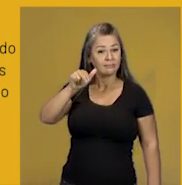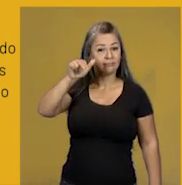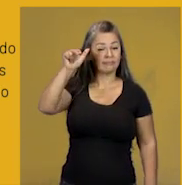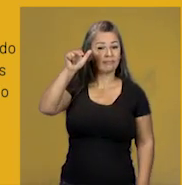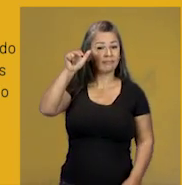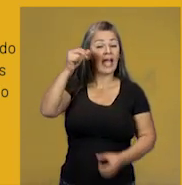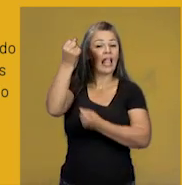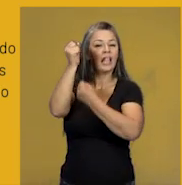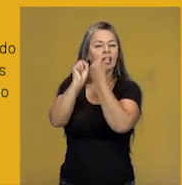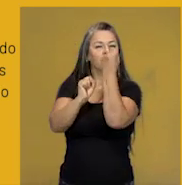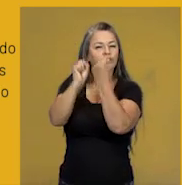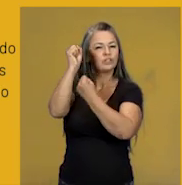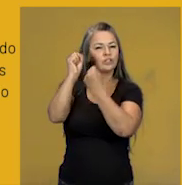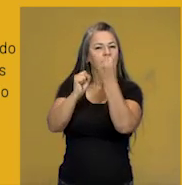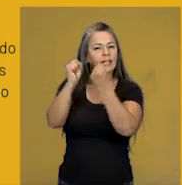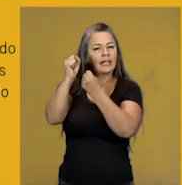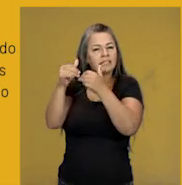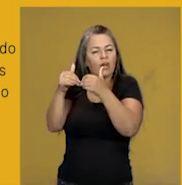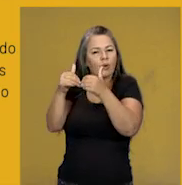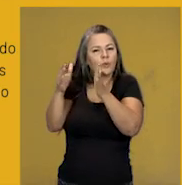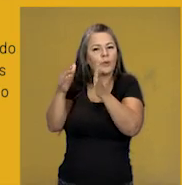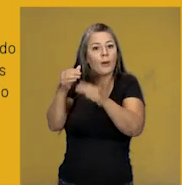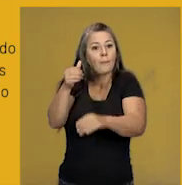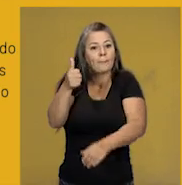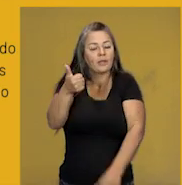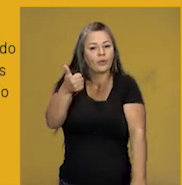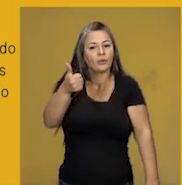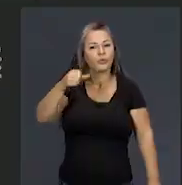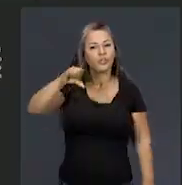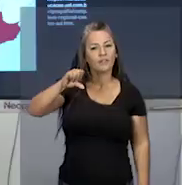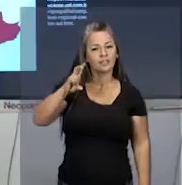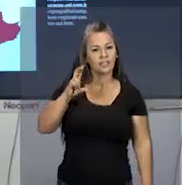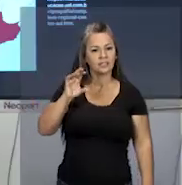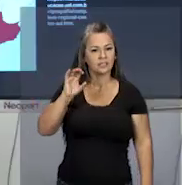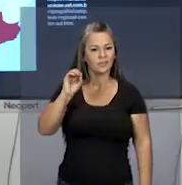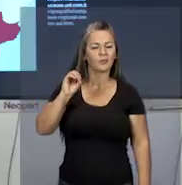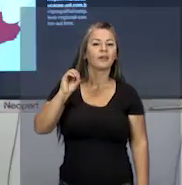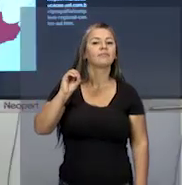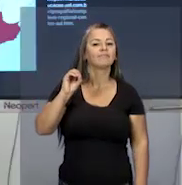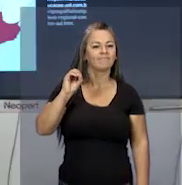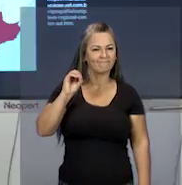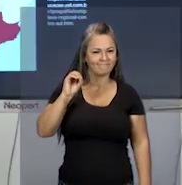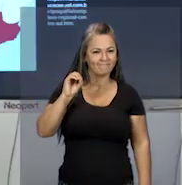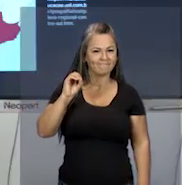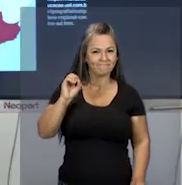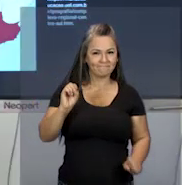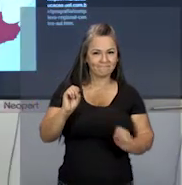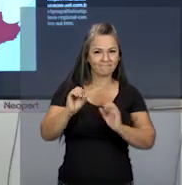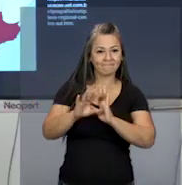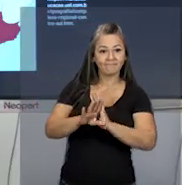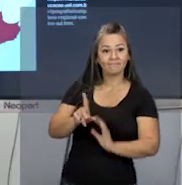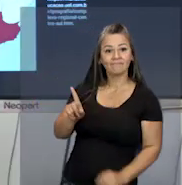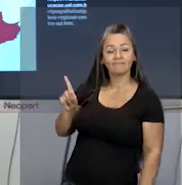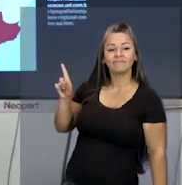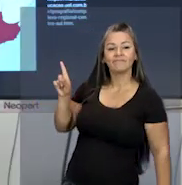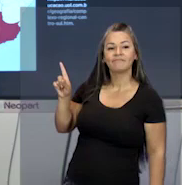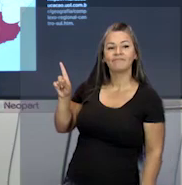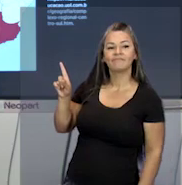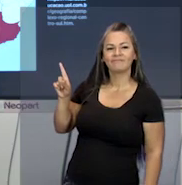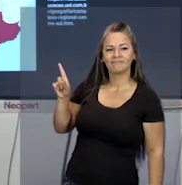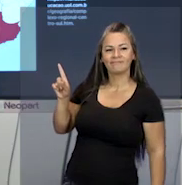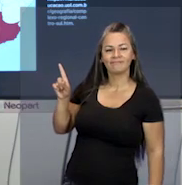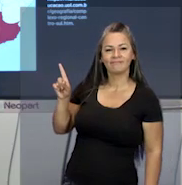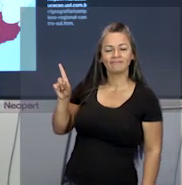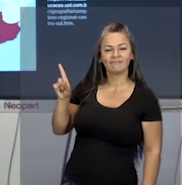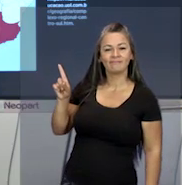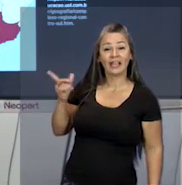né? E a partir de 50 já começaram as primeiras indústrias ali na região. E, por último, a região Centro-Sul, a região mais